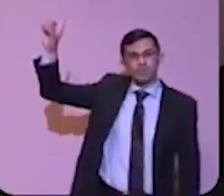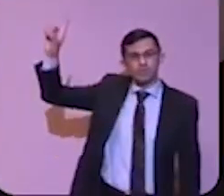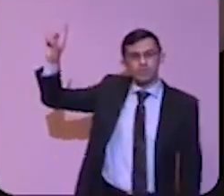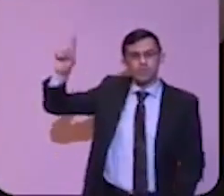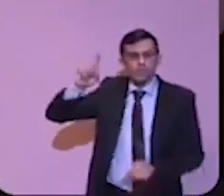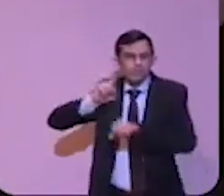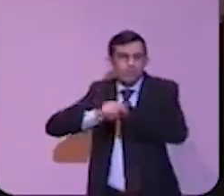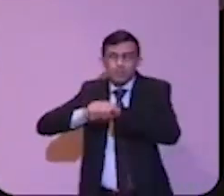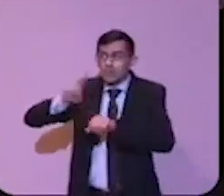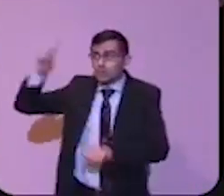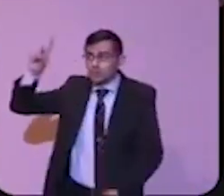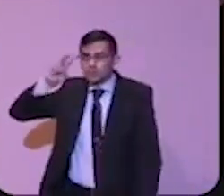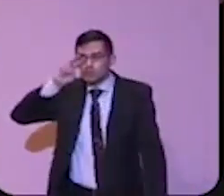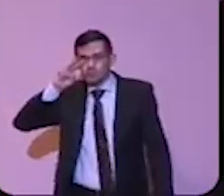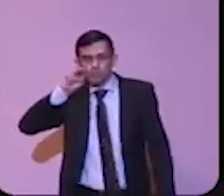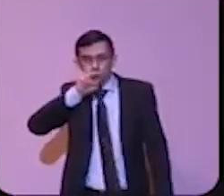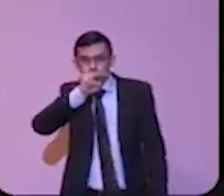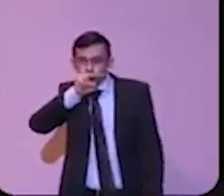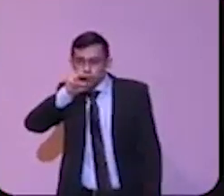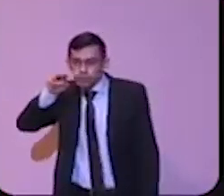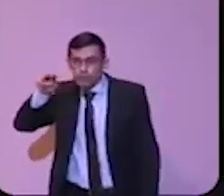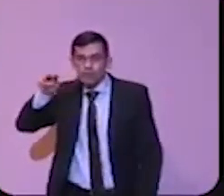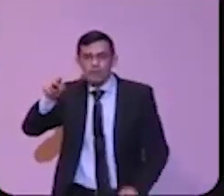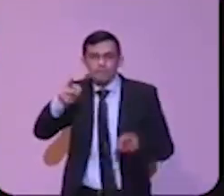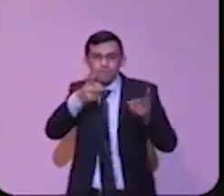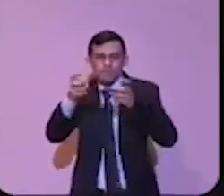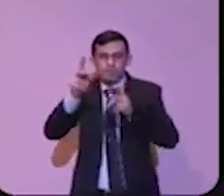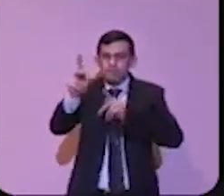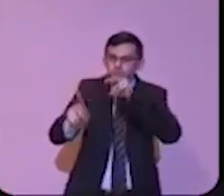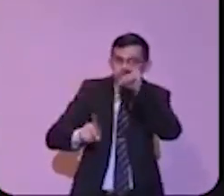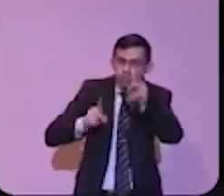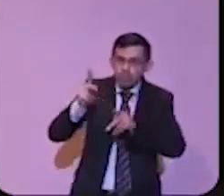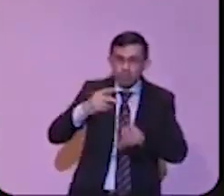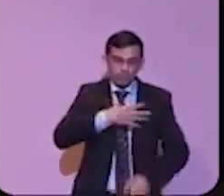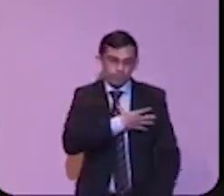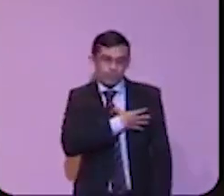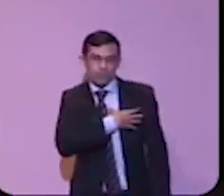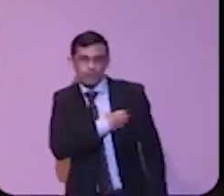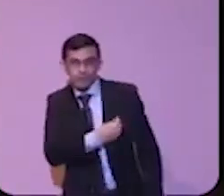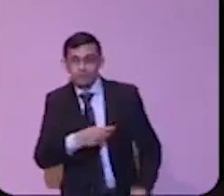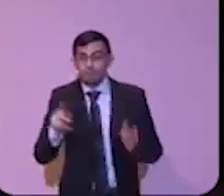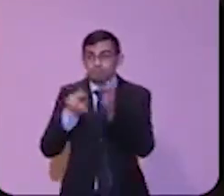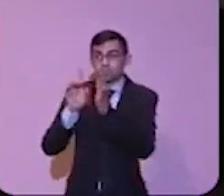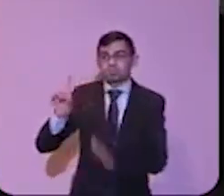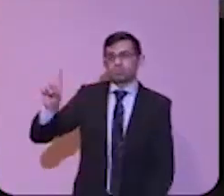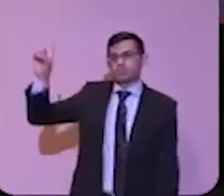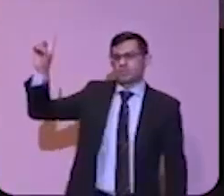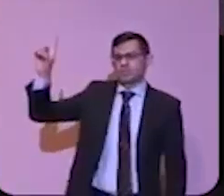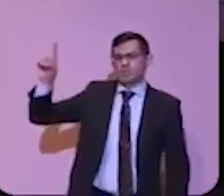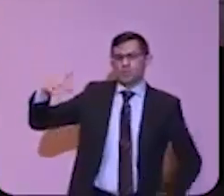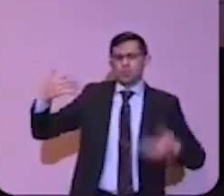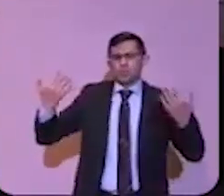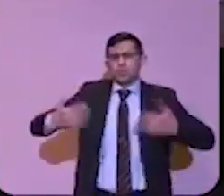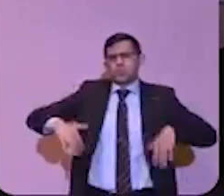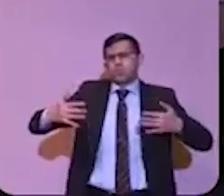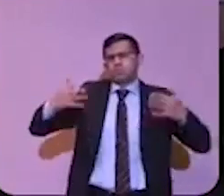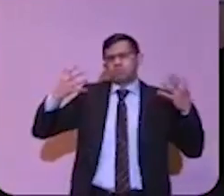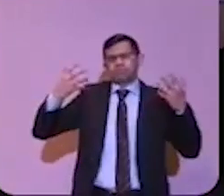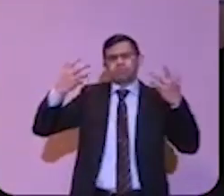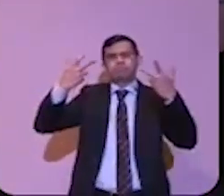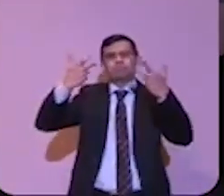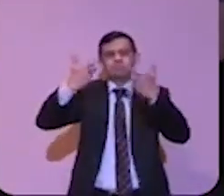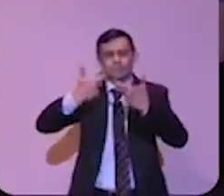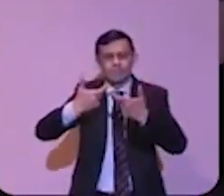para você, Ele enxerga o seu povo, o seu filho, a sua filha. Que coisa